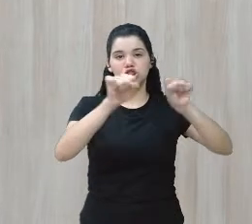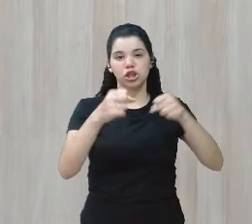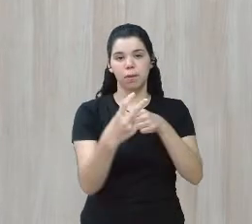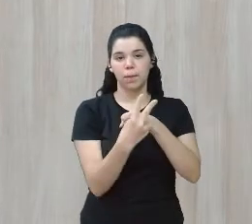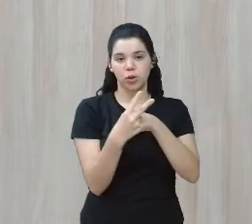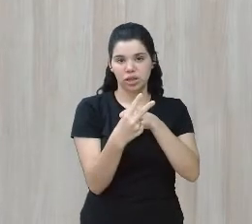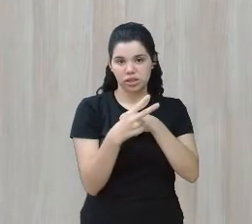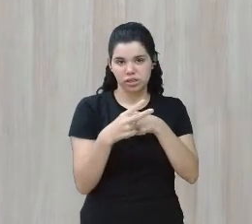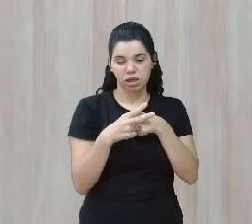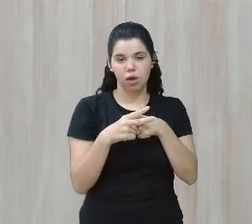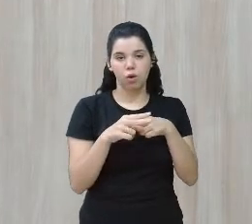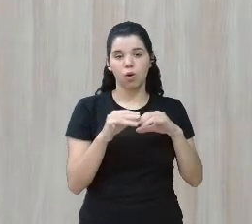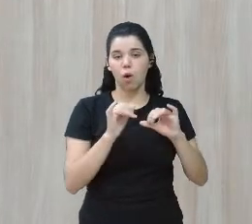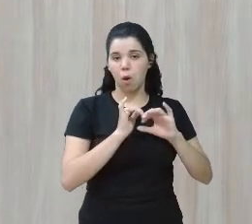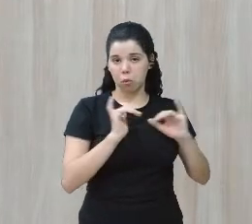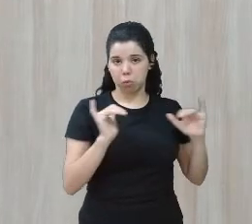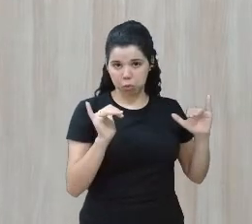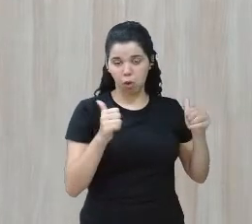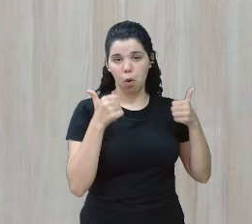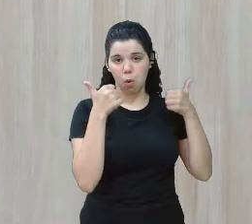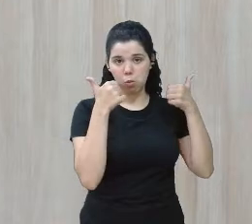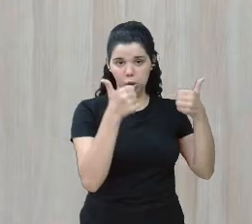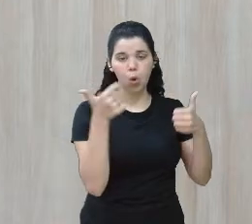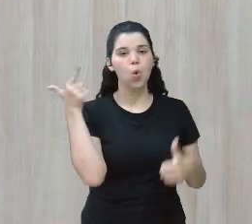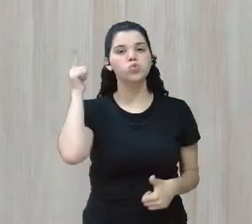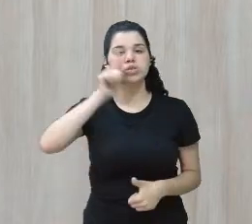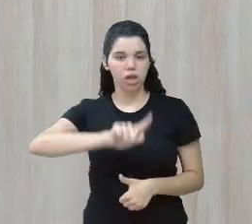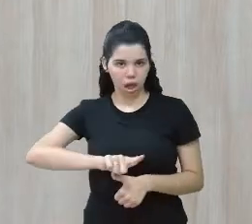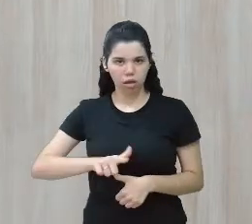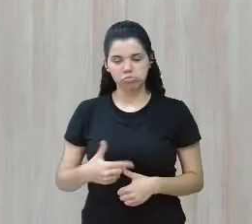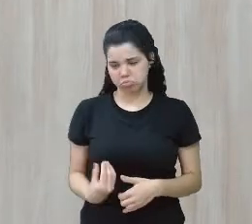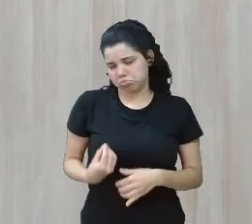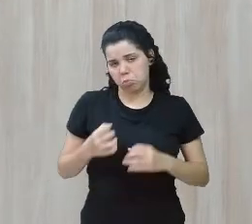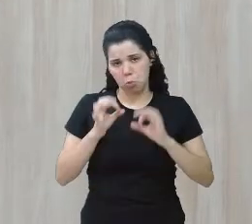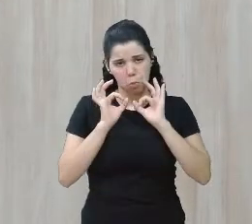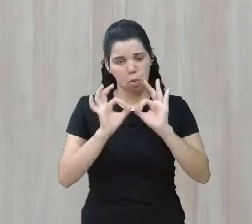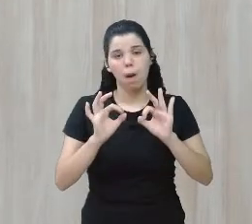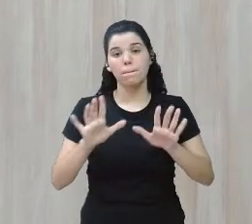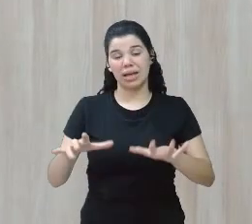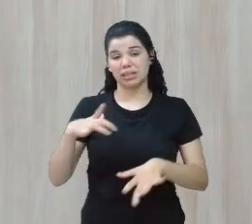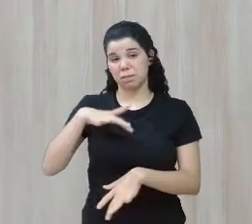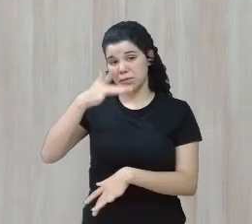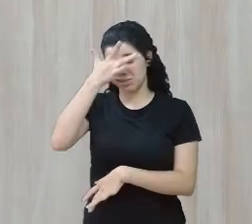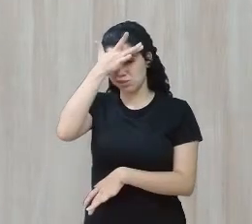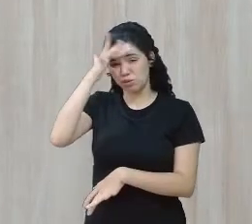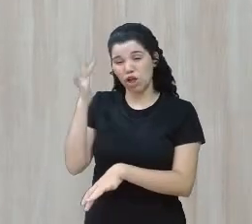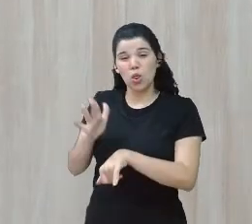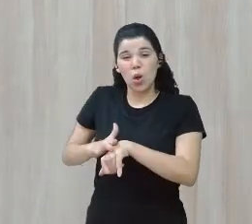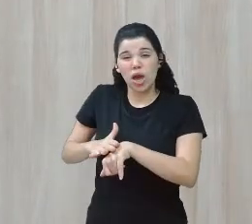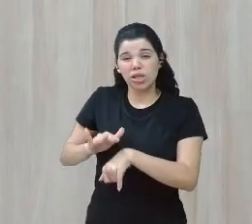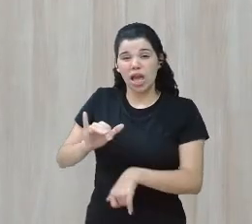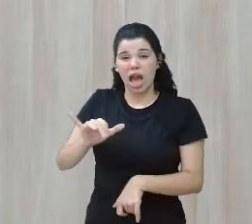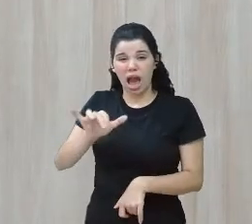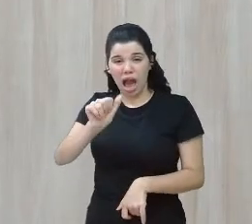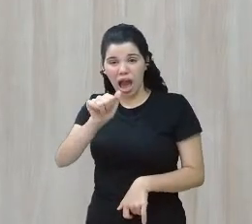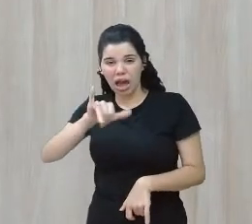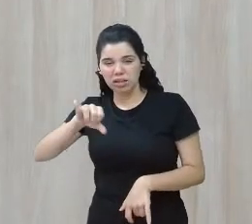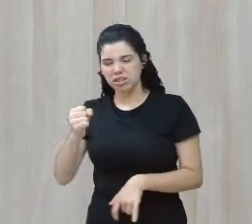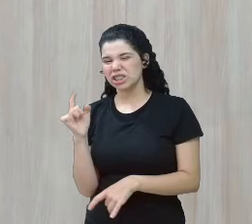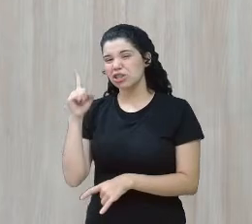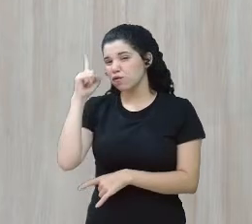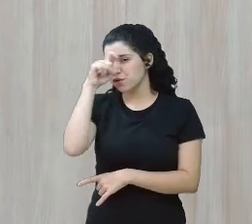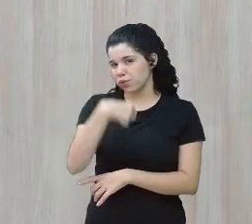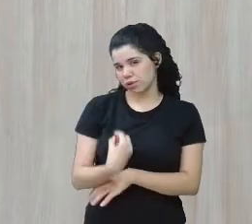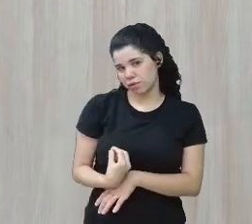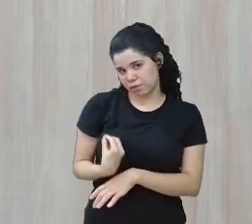imunológico tranquilo, ela consegue se recuperar bem. Mas nesses casos aí, já vai dificultar a recuperação.